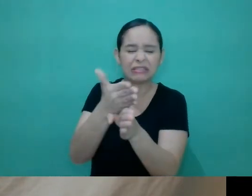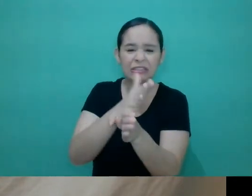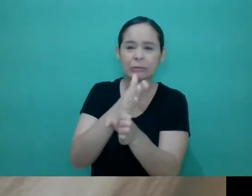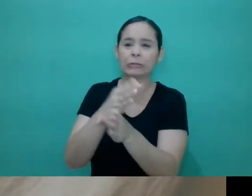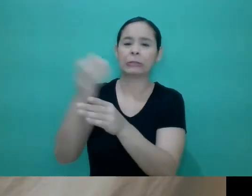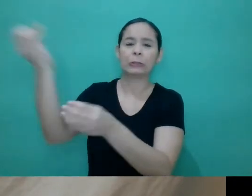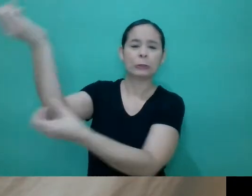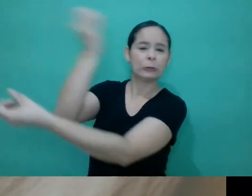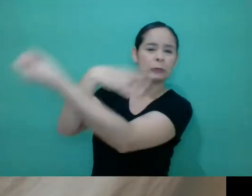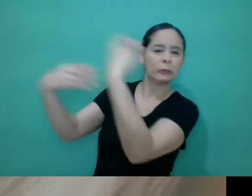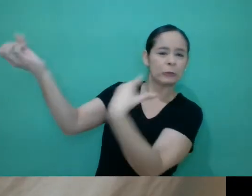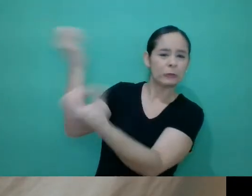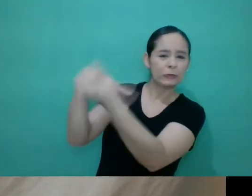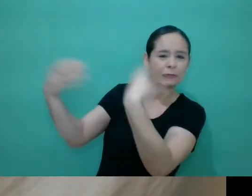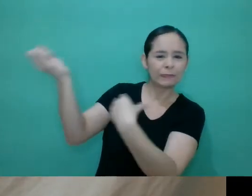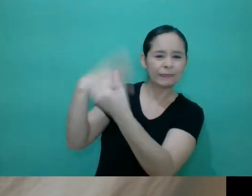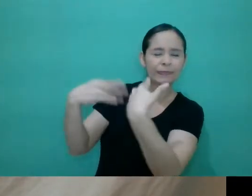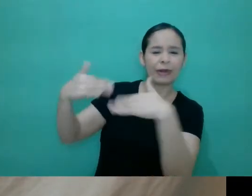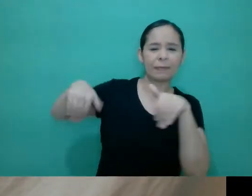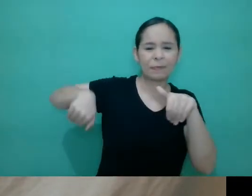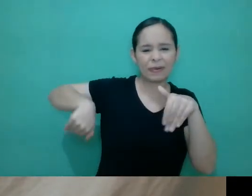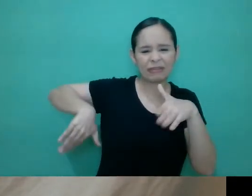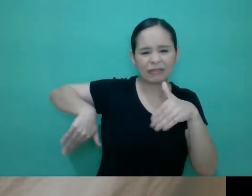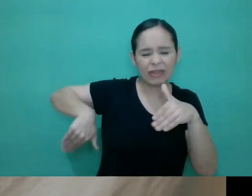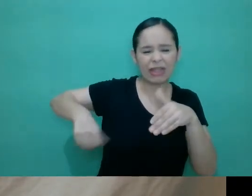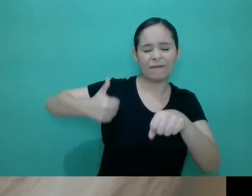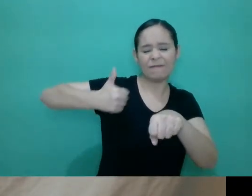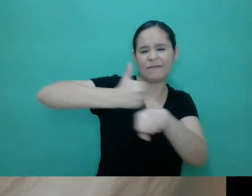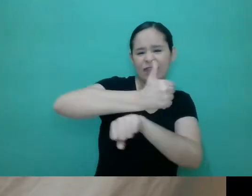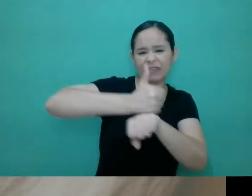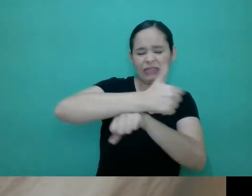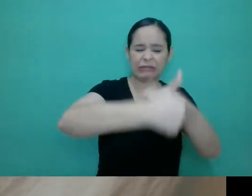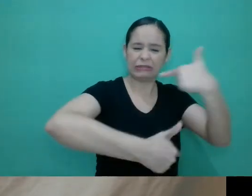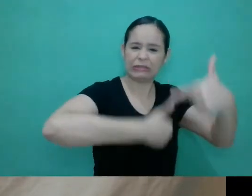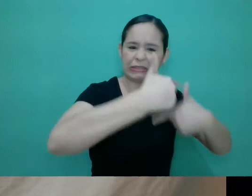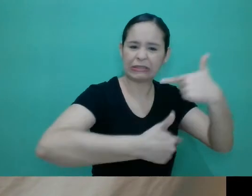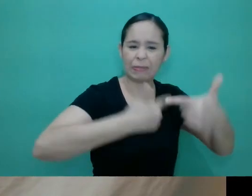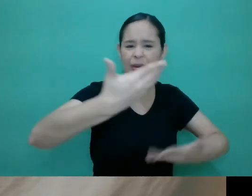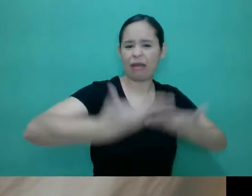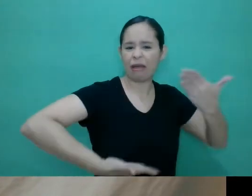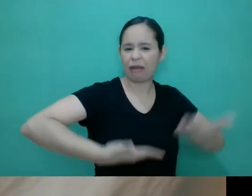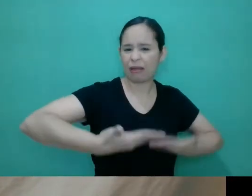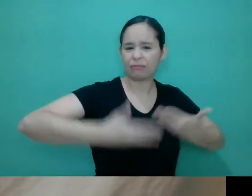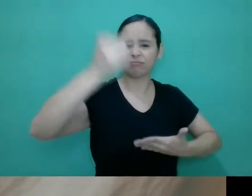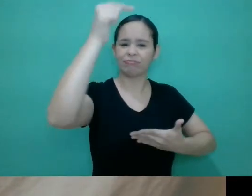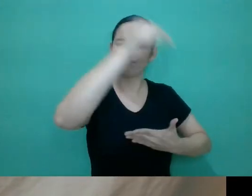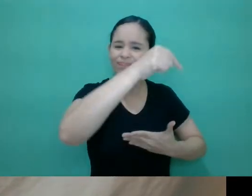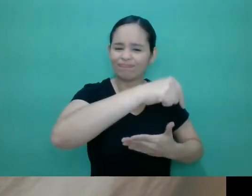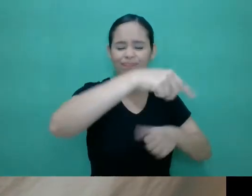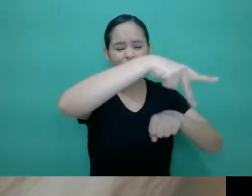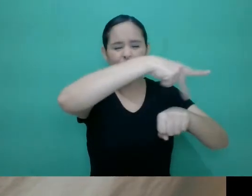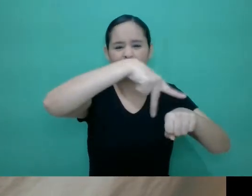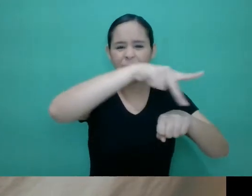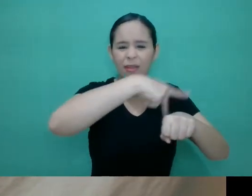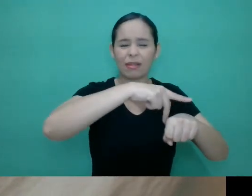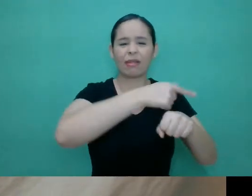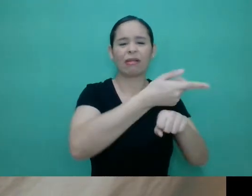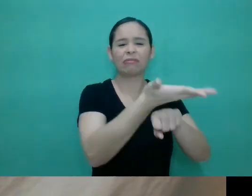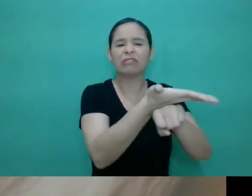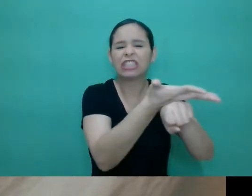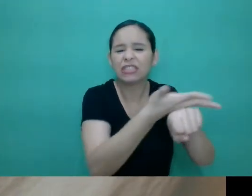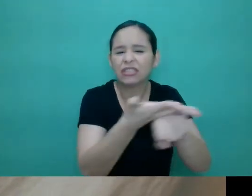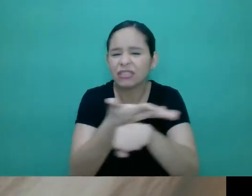sociedade poderiam ser enviadas para a Guiana Francesa para trabalharem como pequenos domésticos na Guiana, né, serem jardineiros,